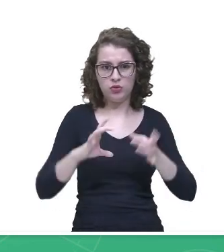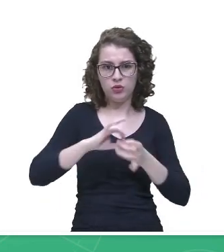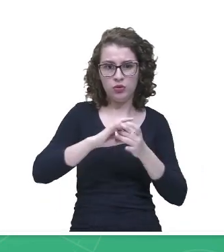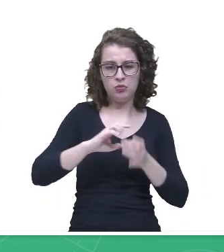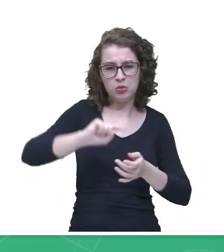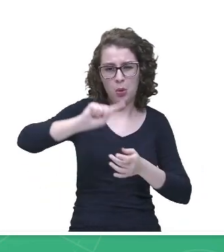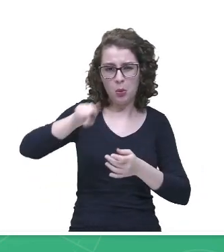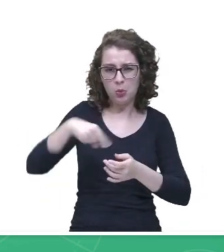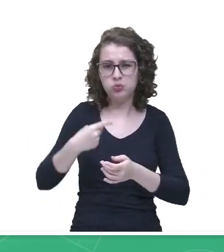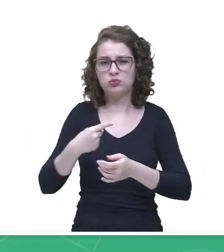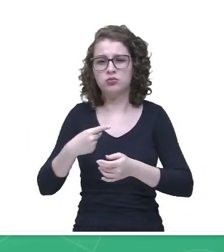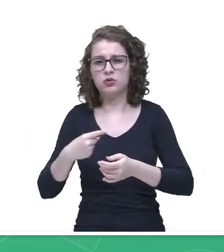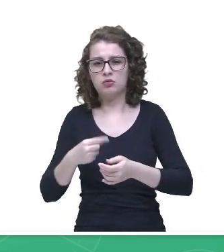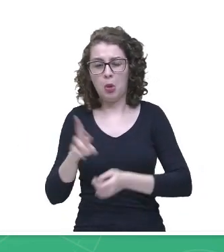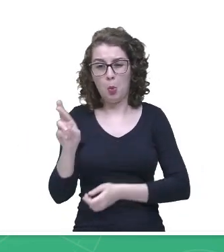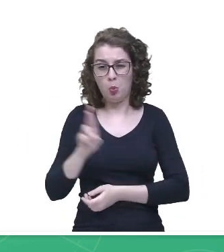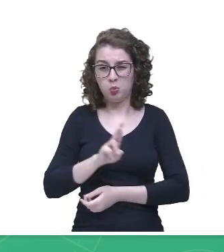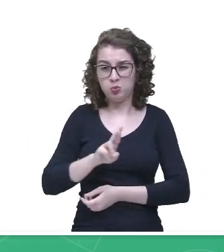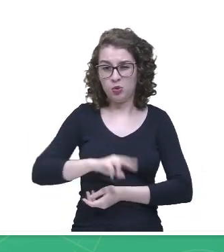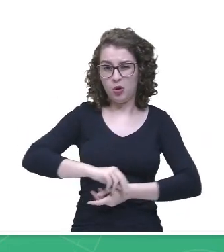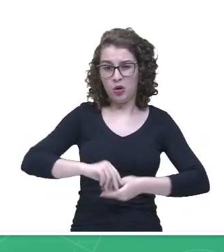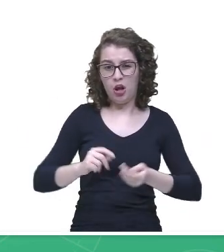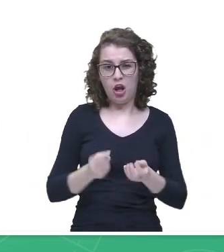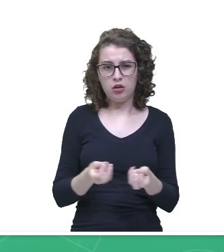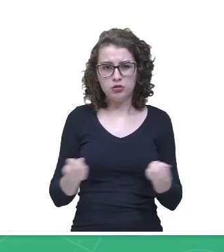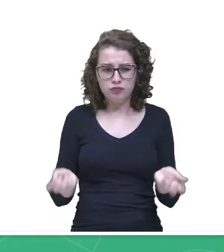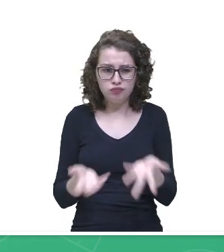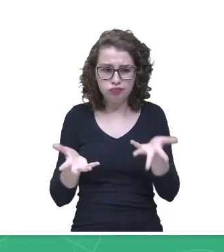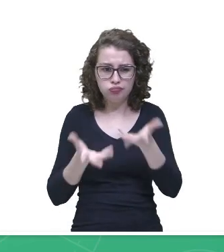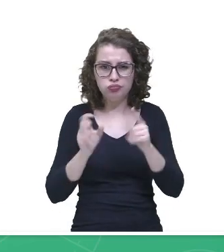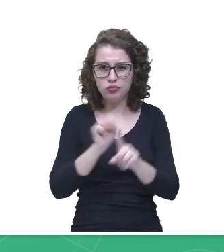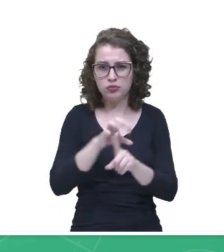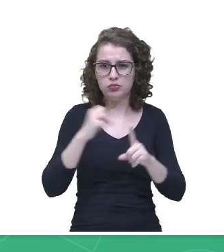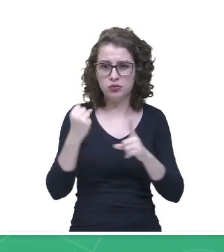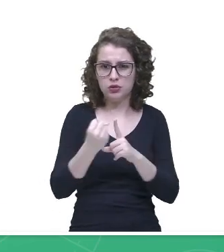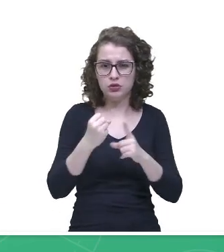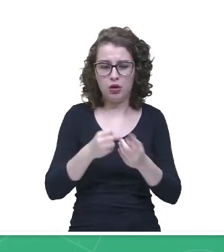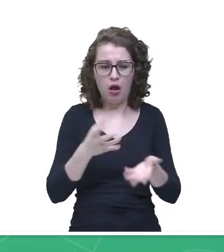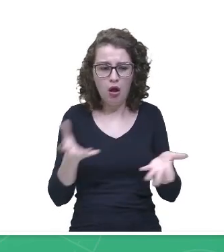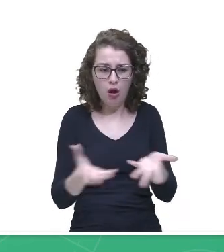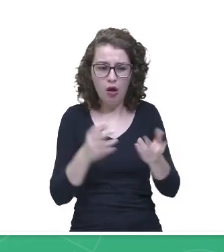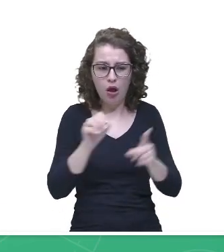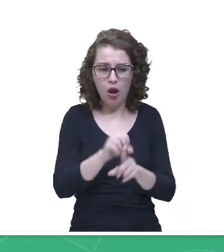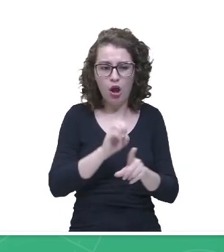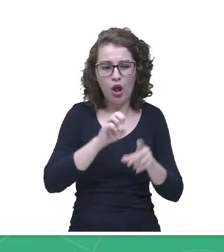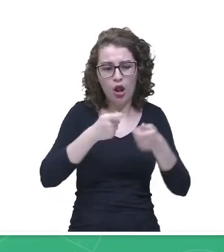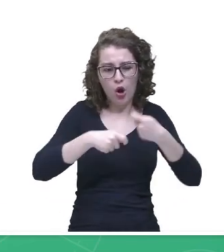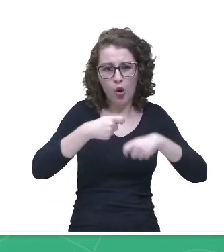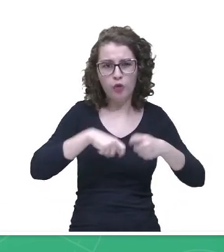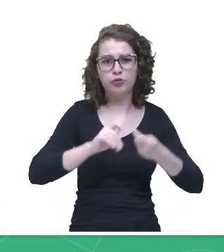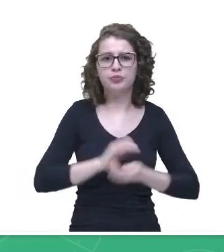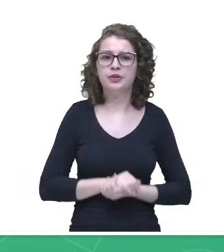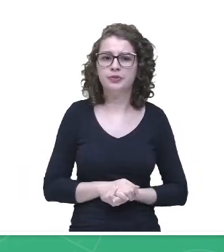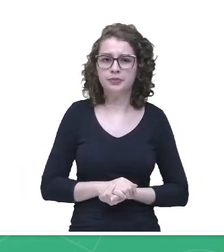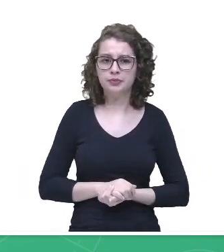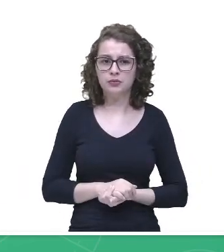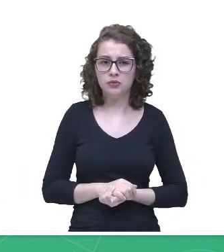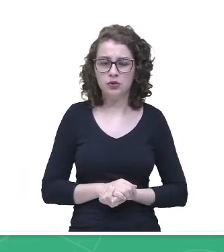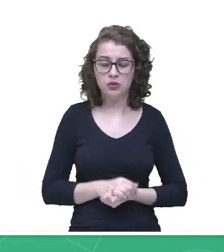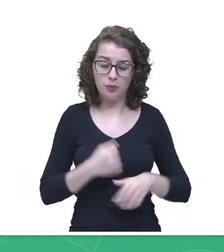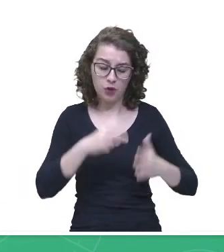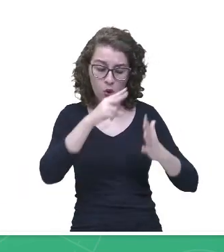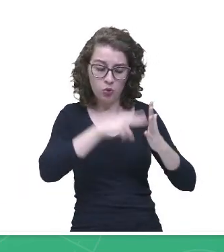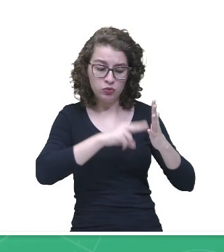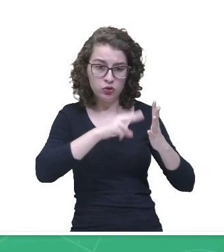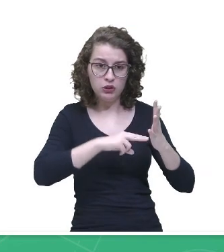que alimentam os mercados financeiros internacionais. Com base no texto, pode-se afirmar que o